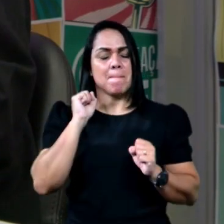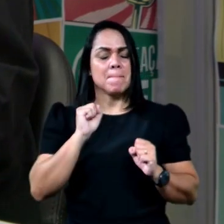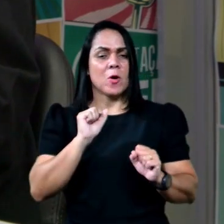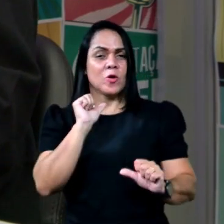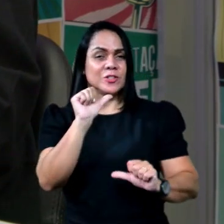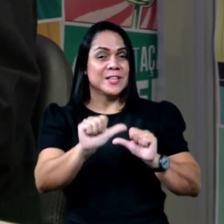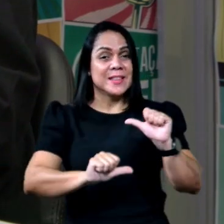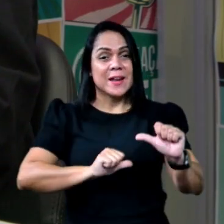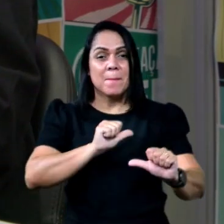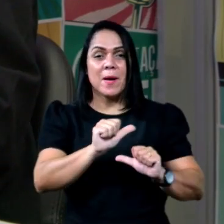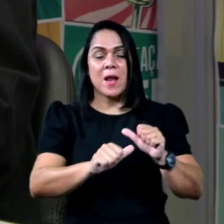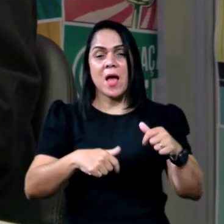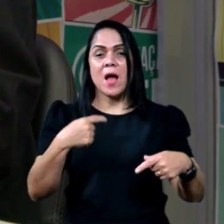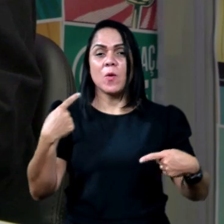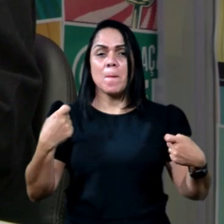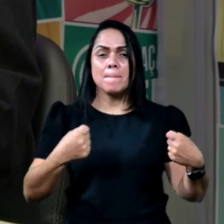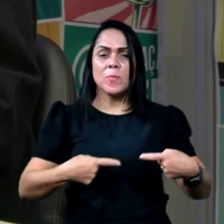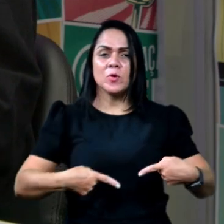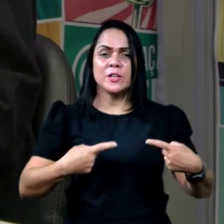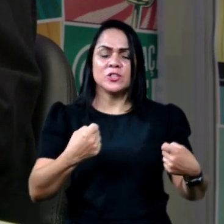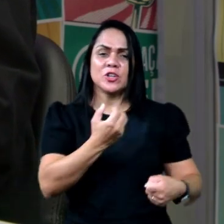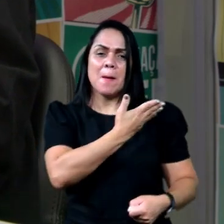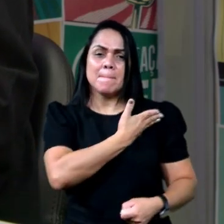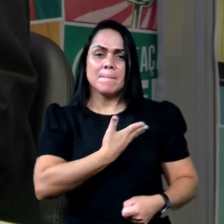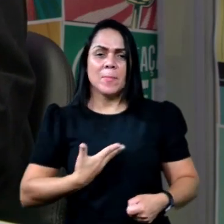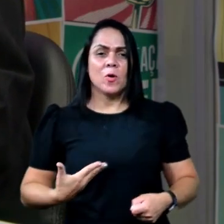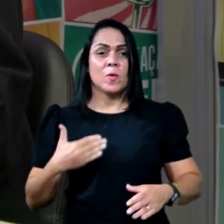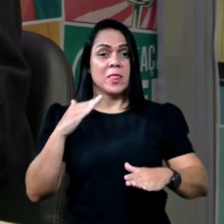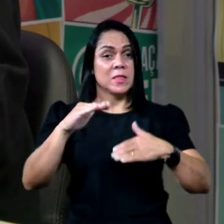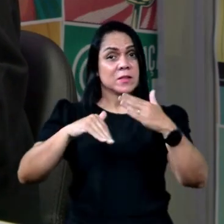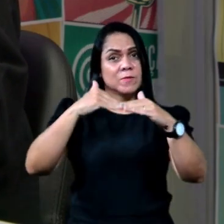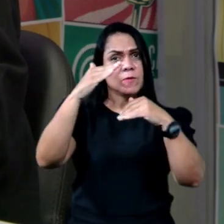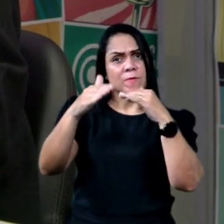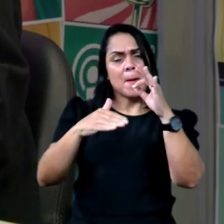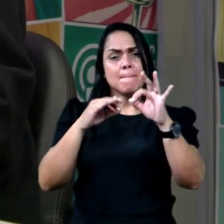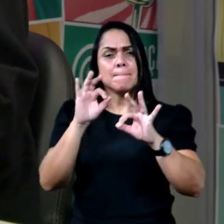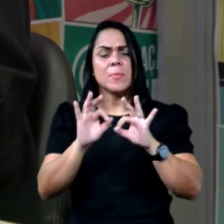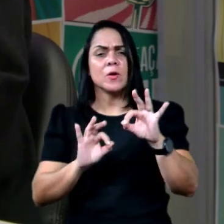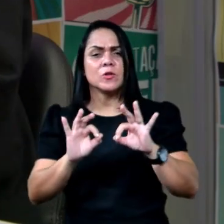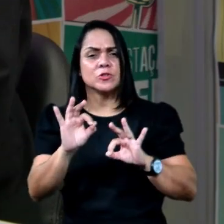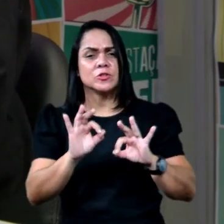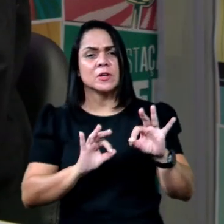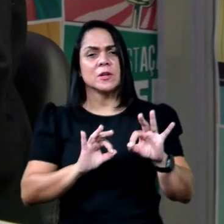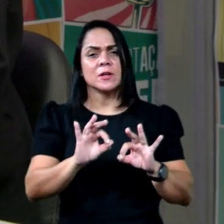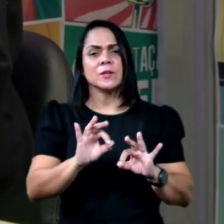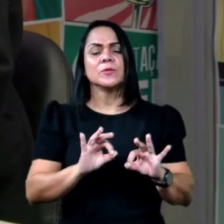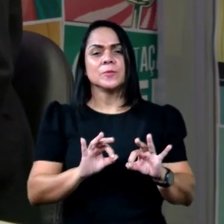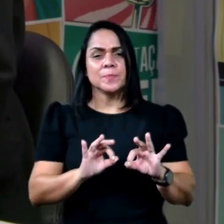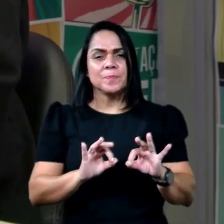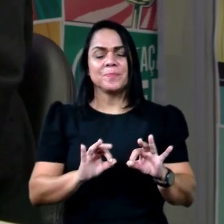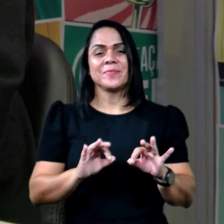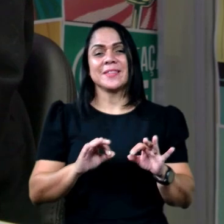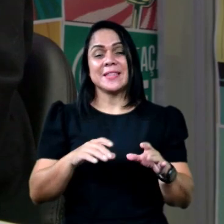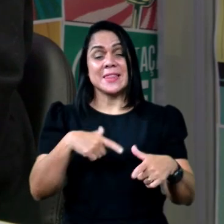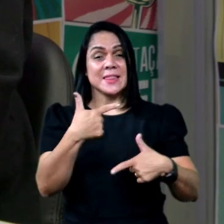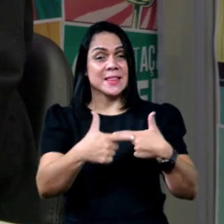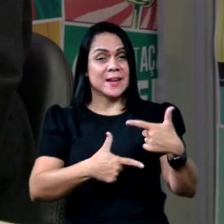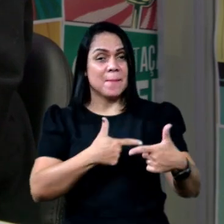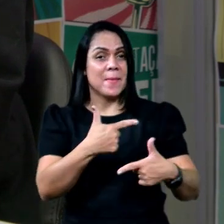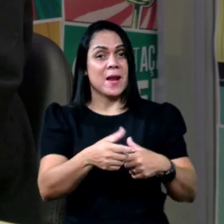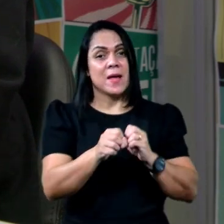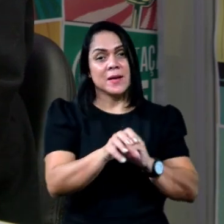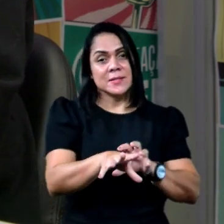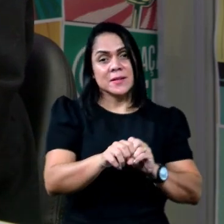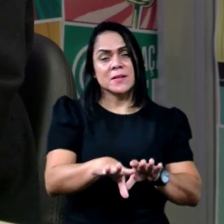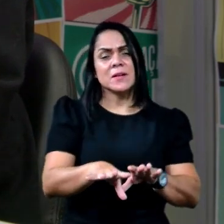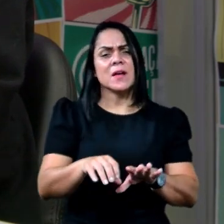políticas públicas, eles entendem que ele pode trabalhar desenvolvimento de projetos, eles entendem que eles podem trabalhar na área de educação. É importante